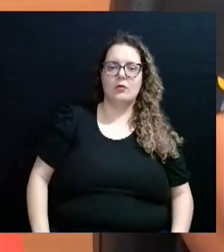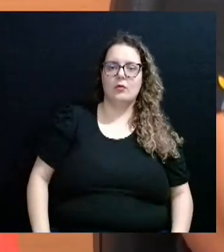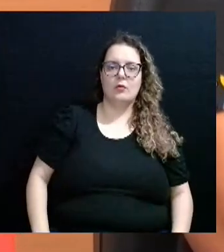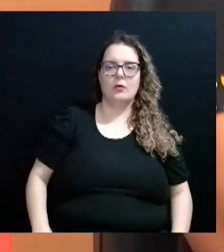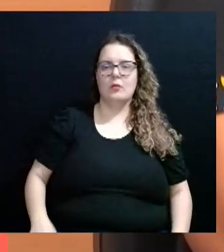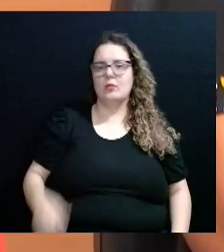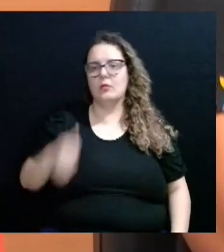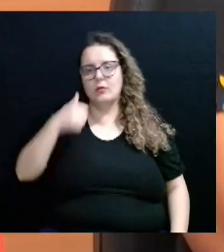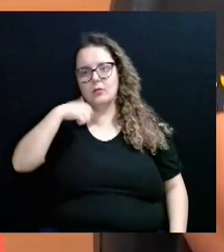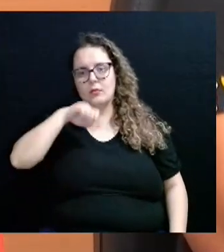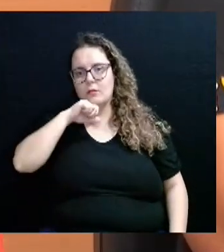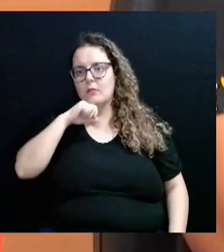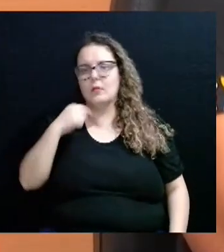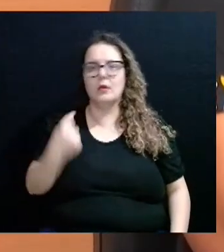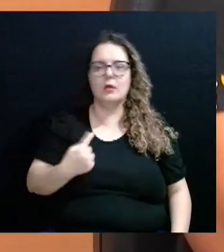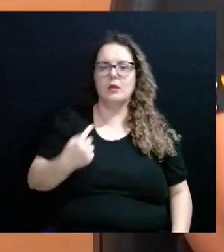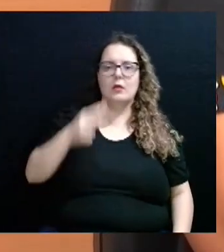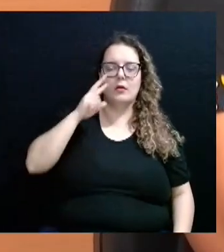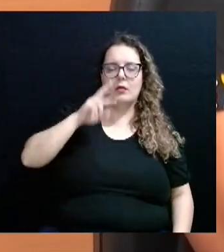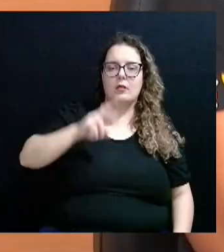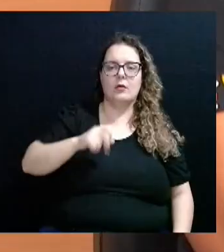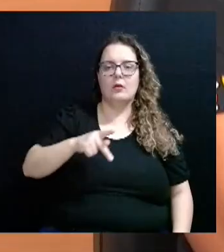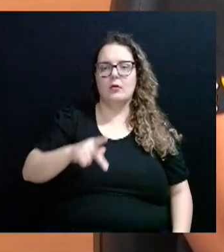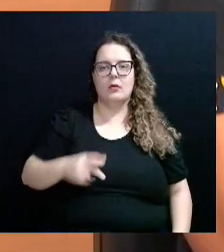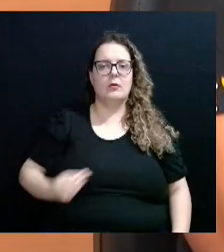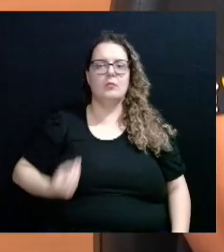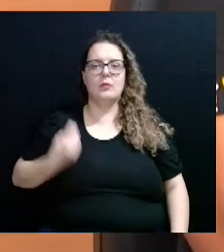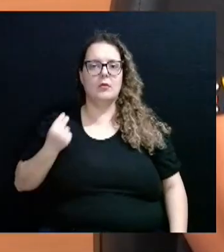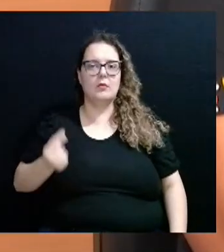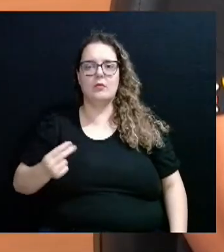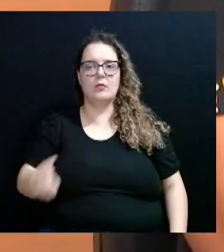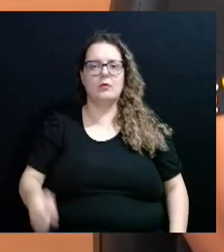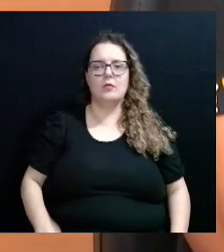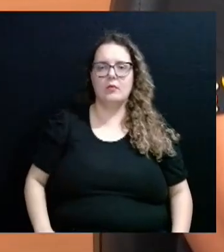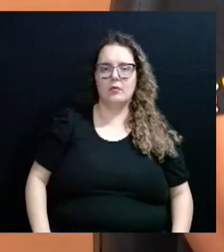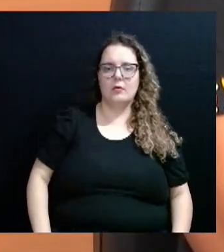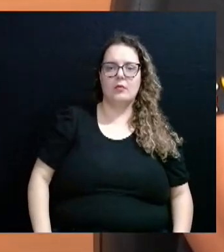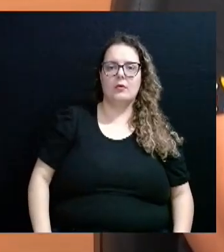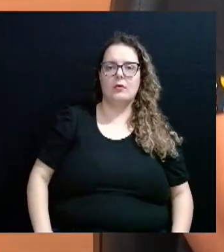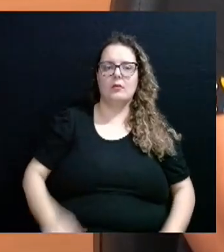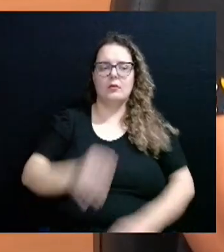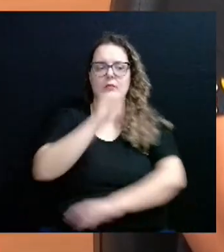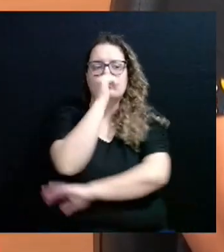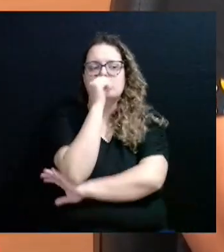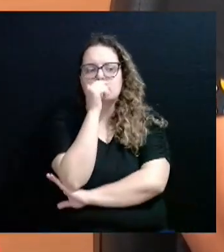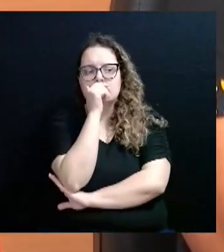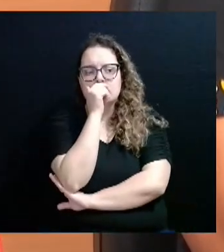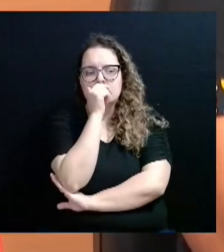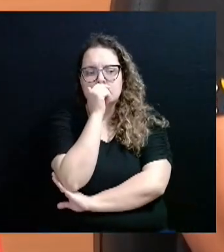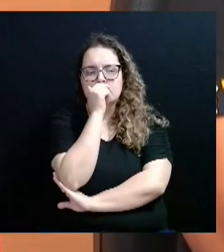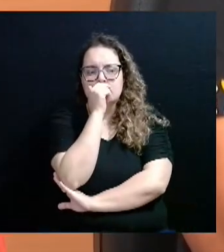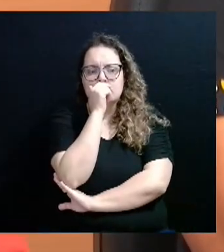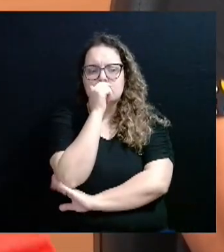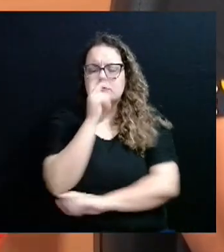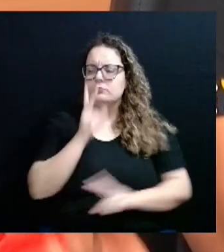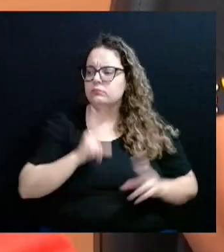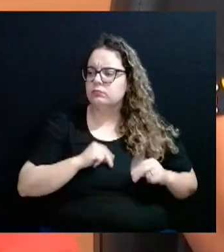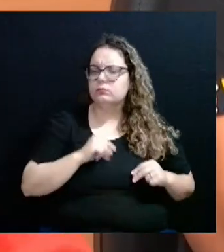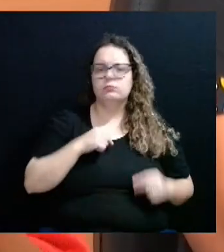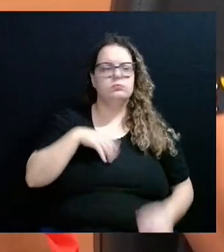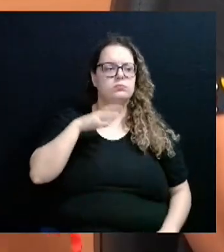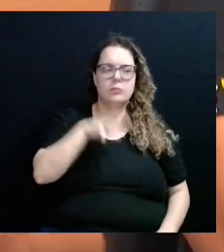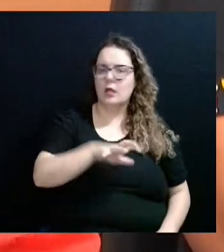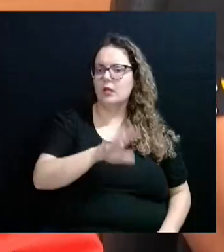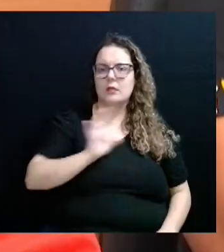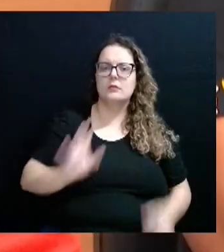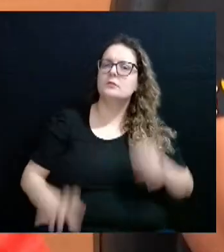rap ali um pai pra vida inteira. Porque ali eu já olhei e falei, caralho, mano, é isso, é sobre isso. E daí o Racionais estava